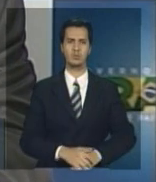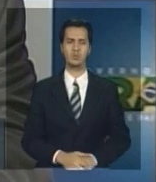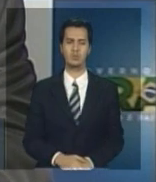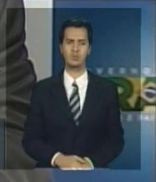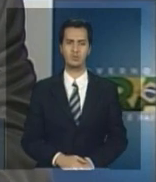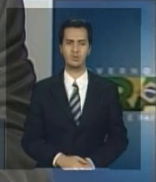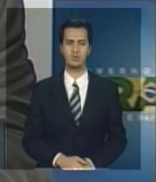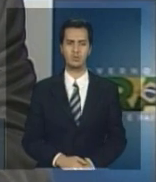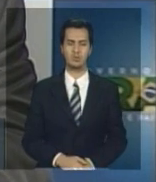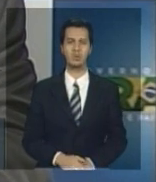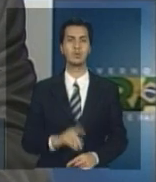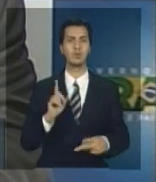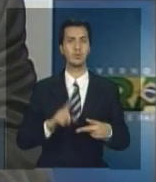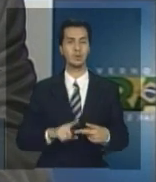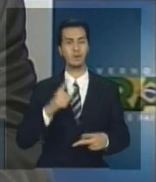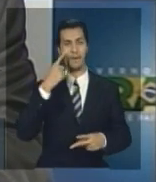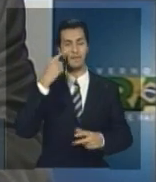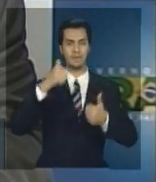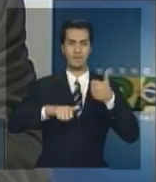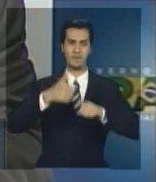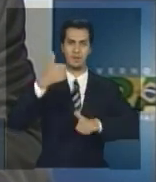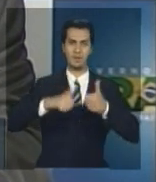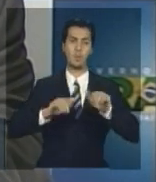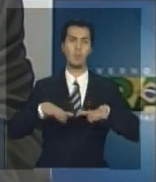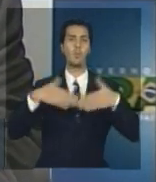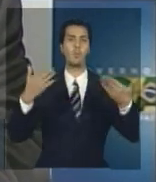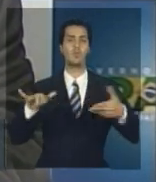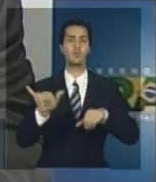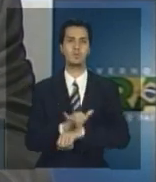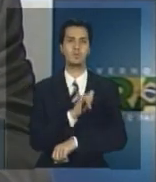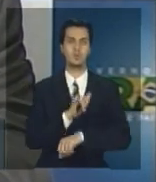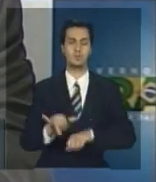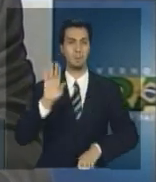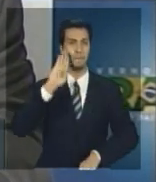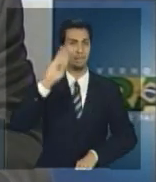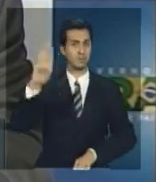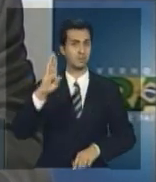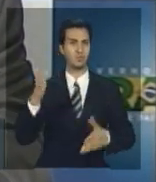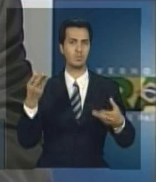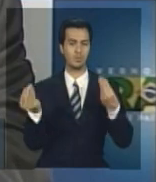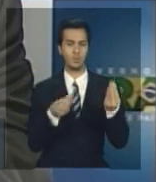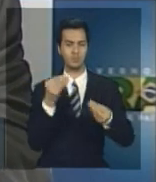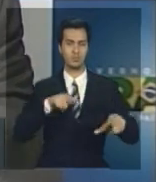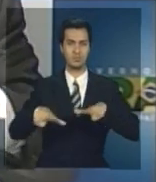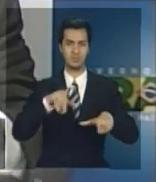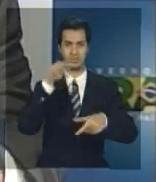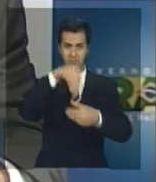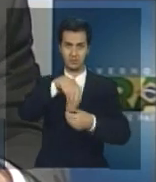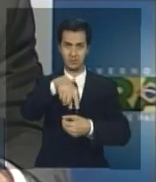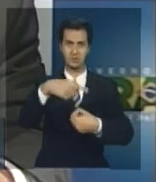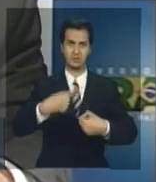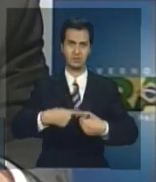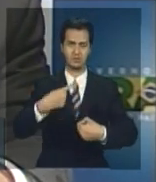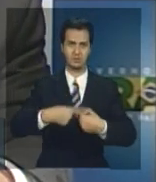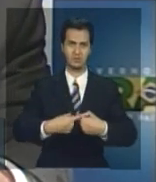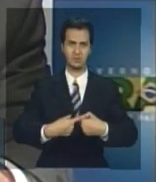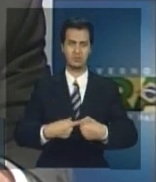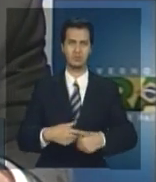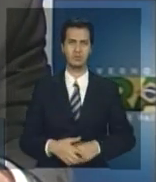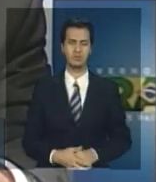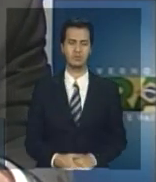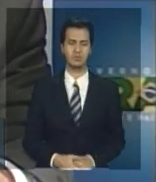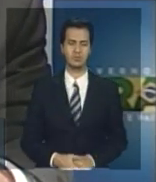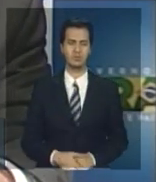dengue, avaliar qual tem que ser a principal estratégia nesse momento, nesses municípios, quais são os focos principais a serem